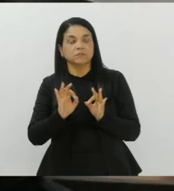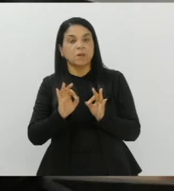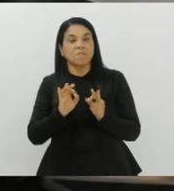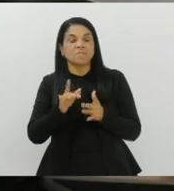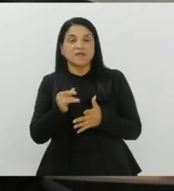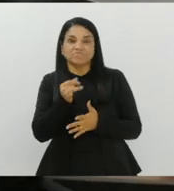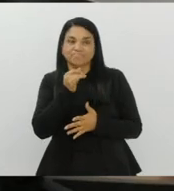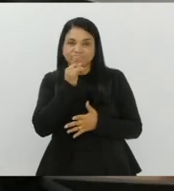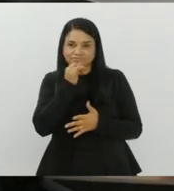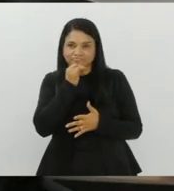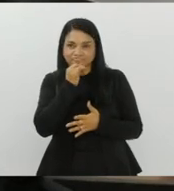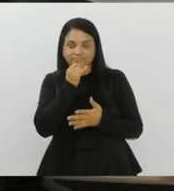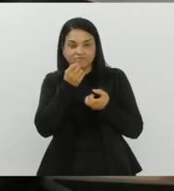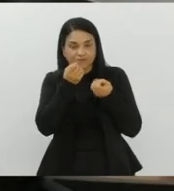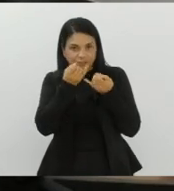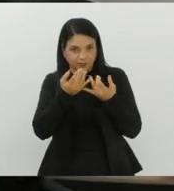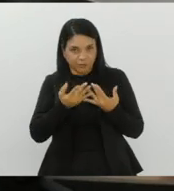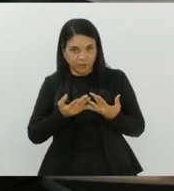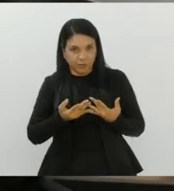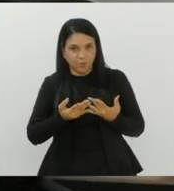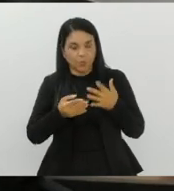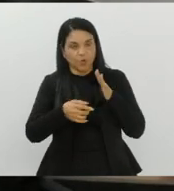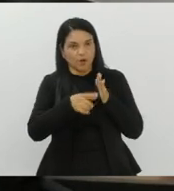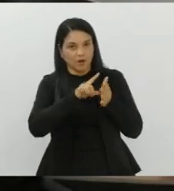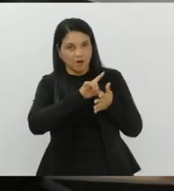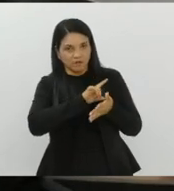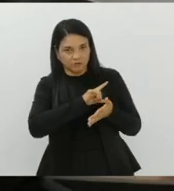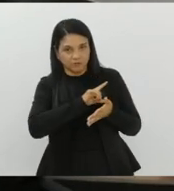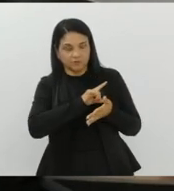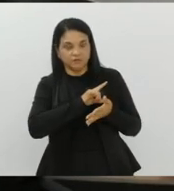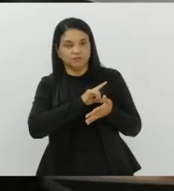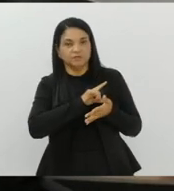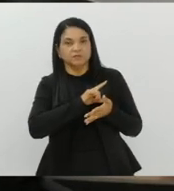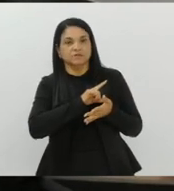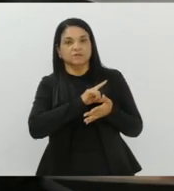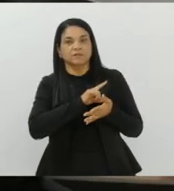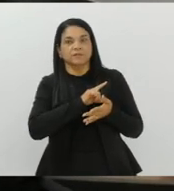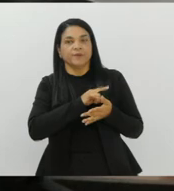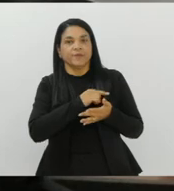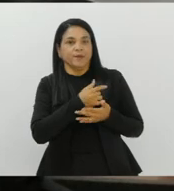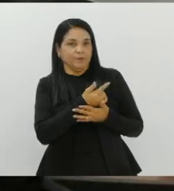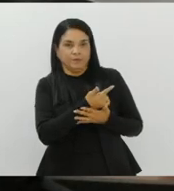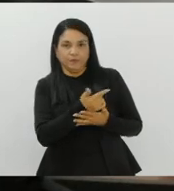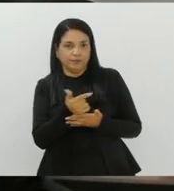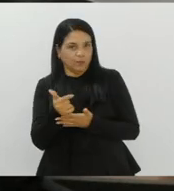infelizmente, como Vossa Excelência antecipou, eu não terei